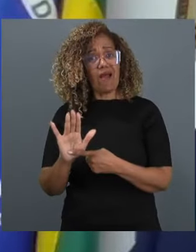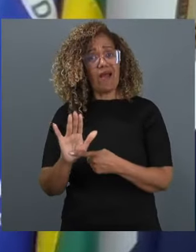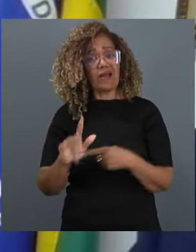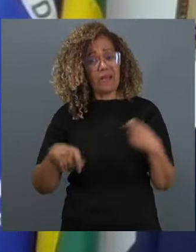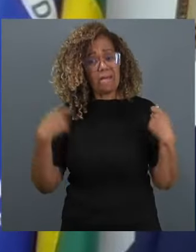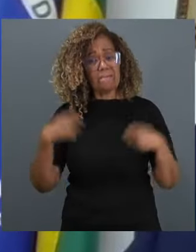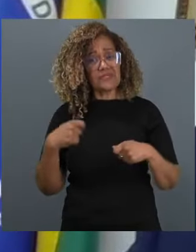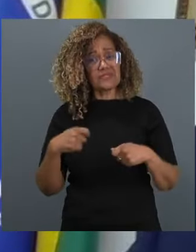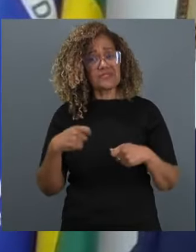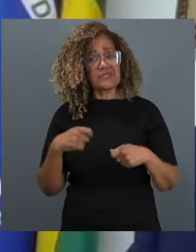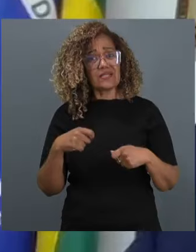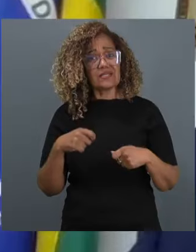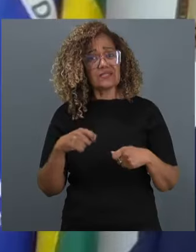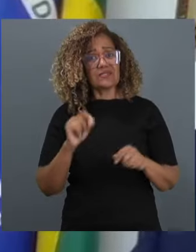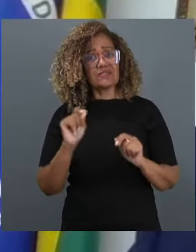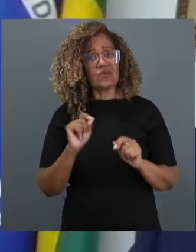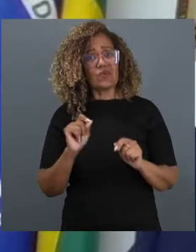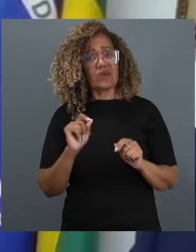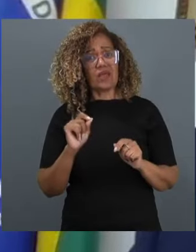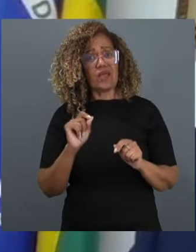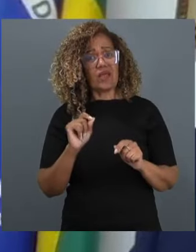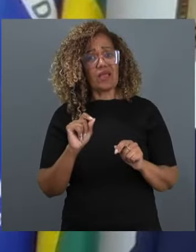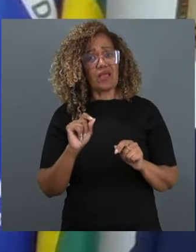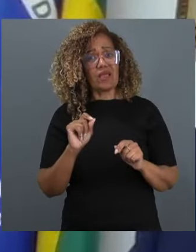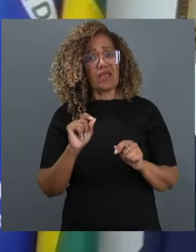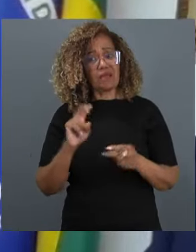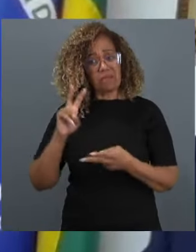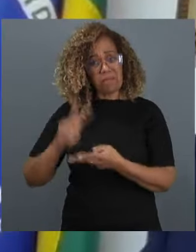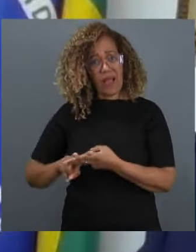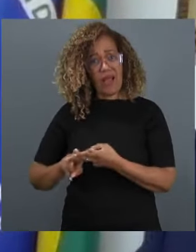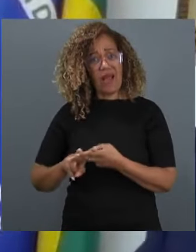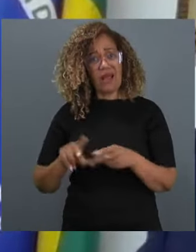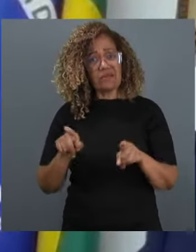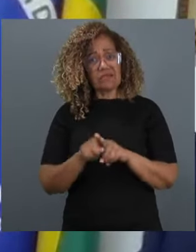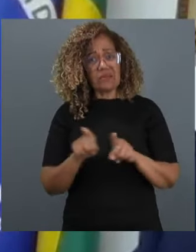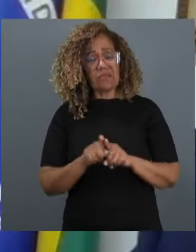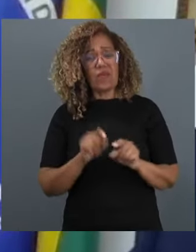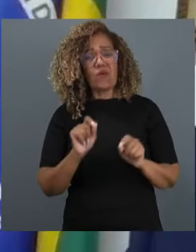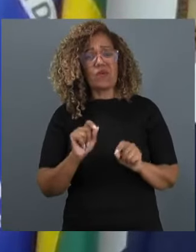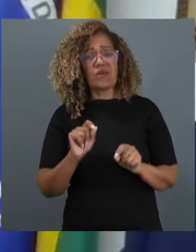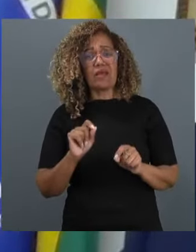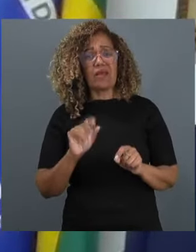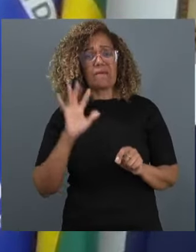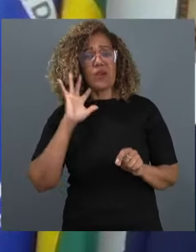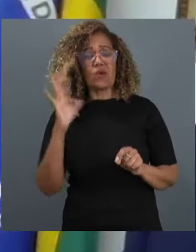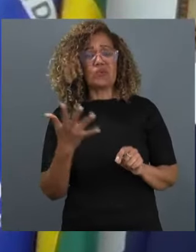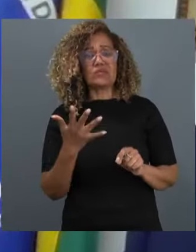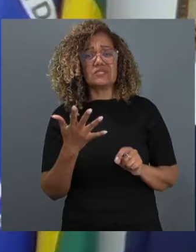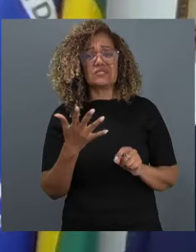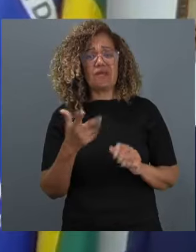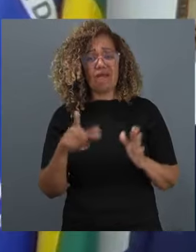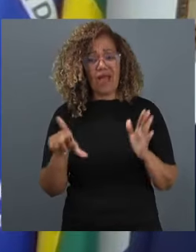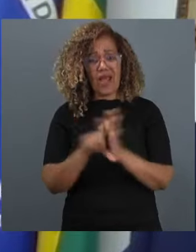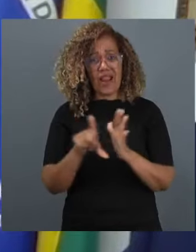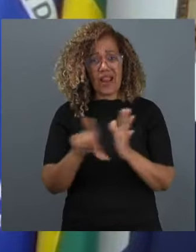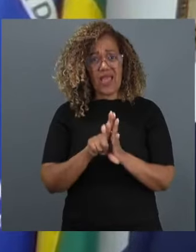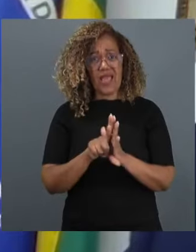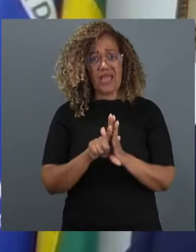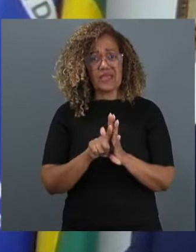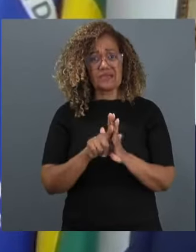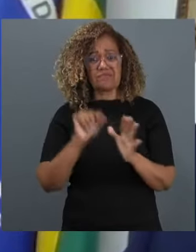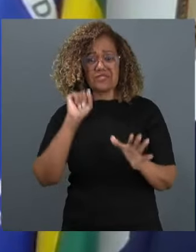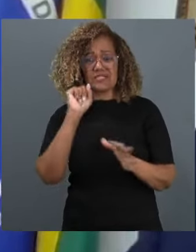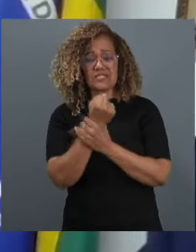necessário para a democracia do Brasil, que seja mantido. Sabe quando é que foi votada essa Lei de Segurança Nacional? Durante